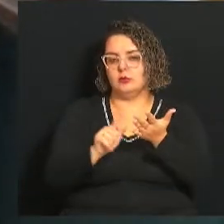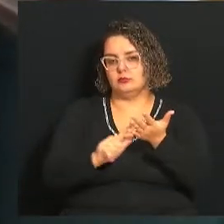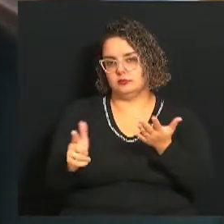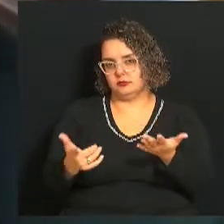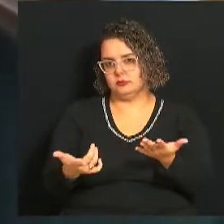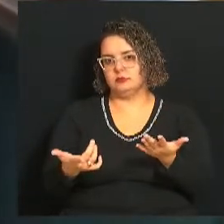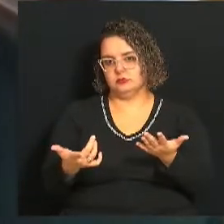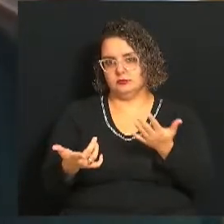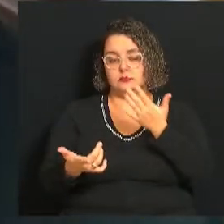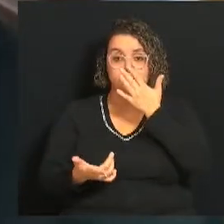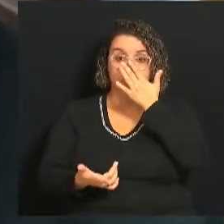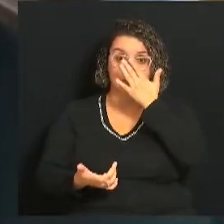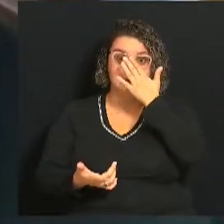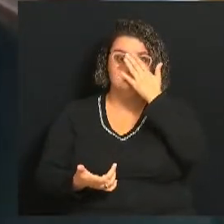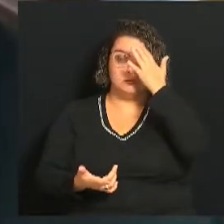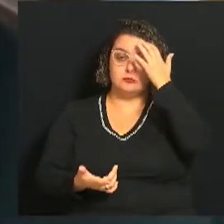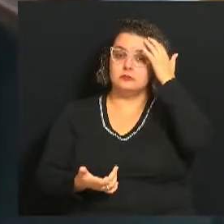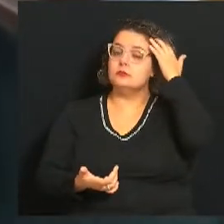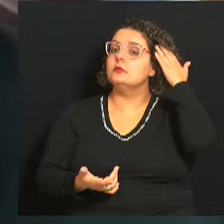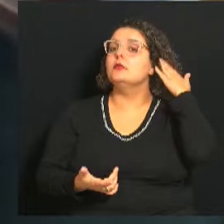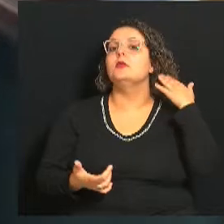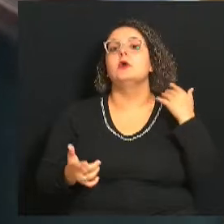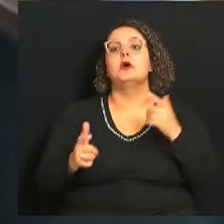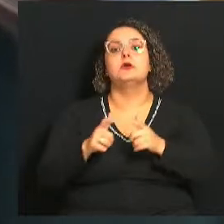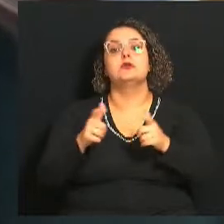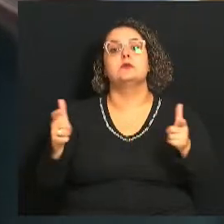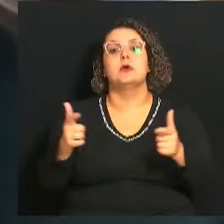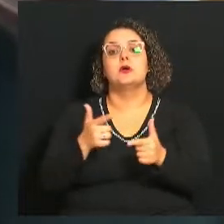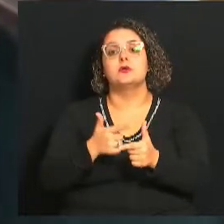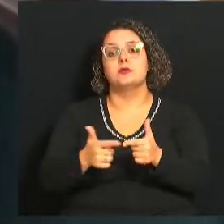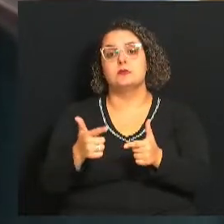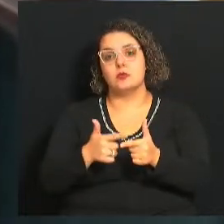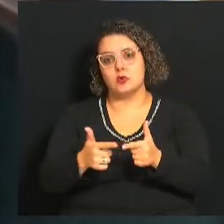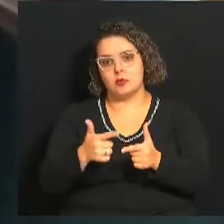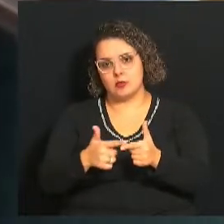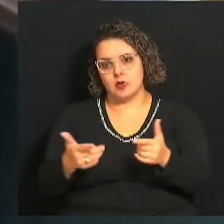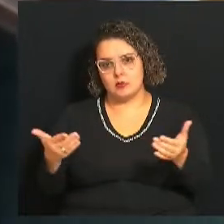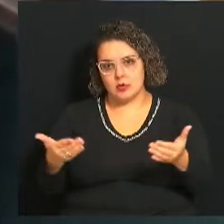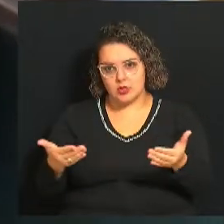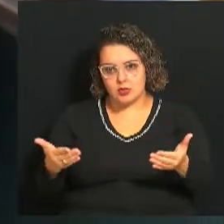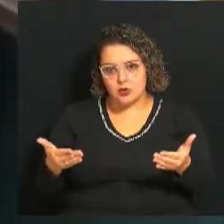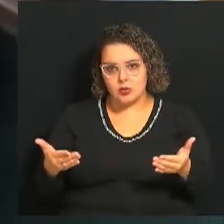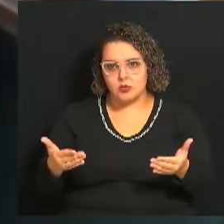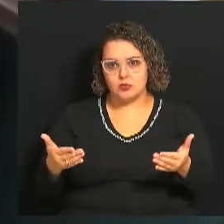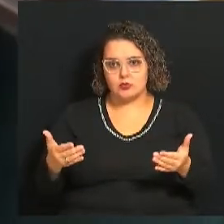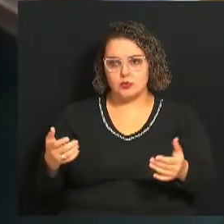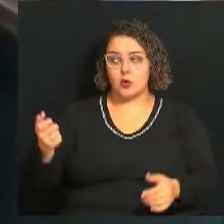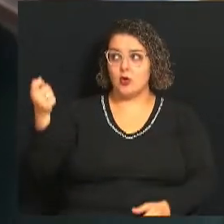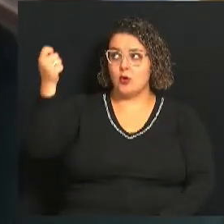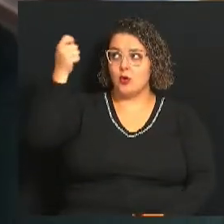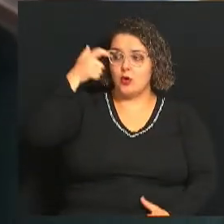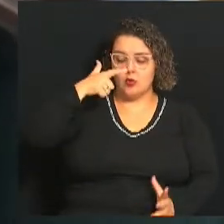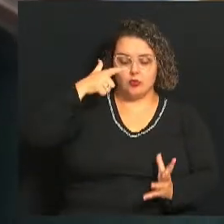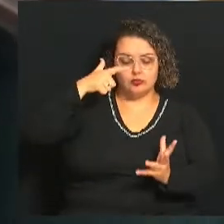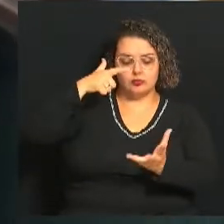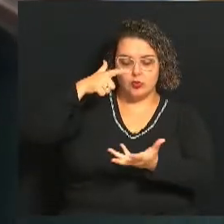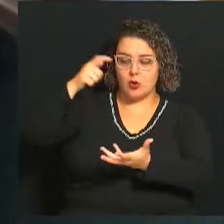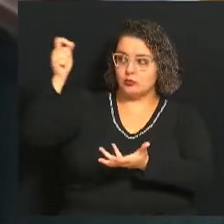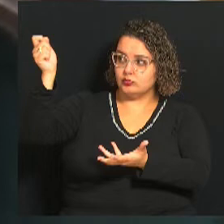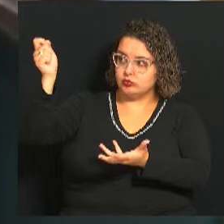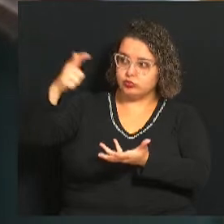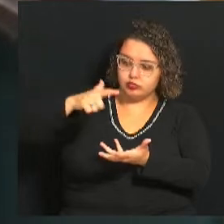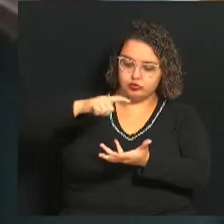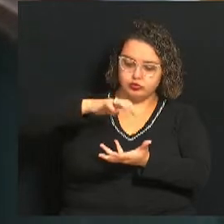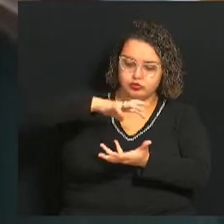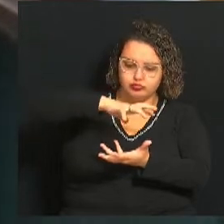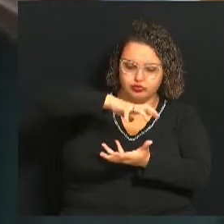é um dos maiores problemas hoje do aquecimento global, né? Essas árvores